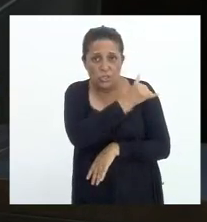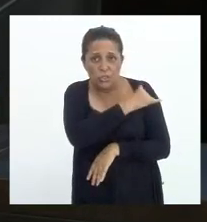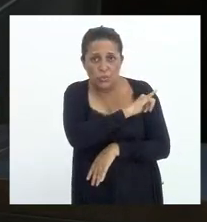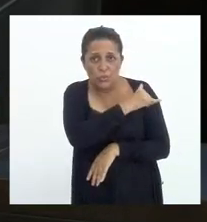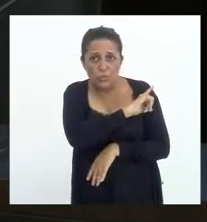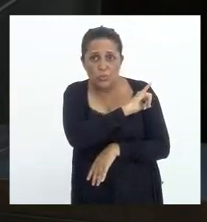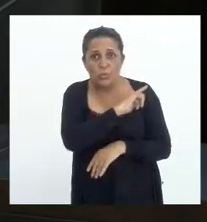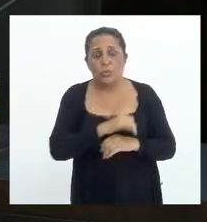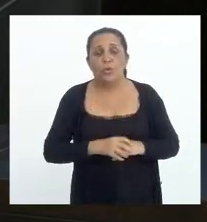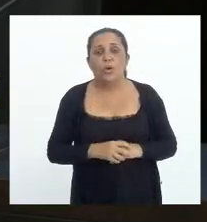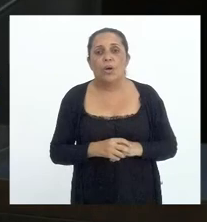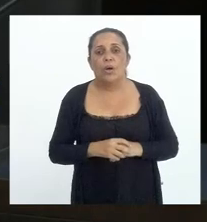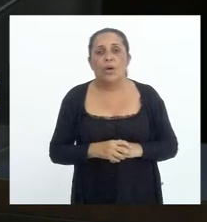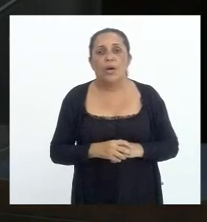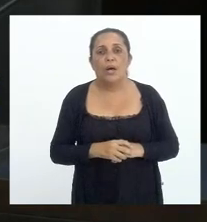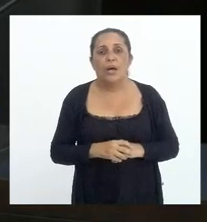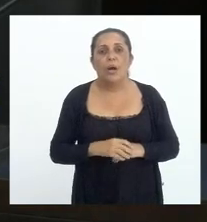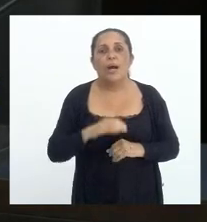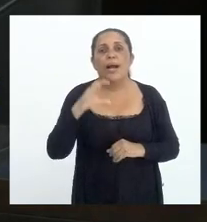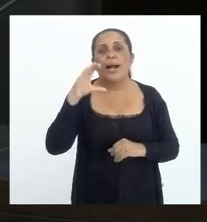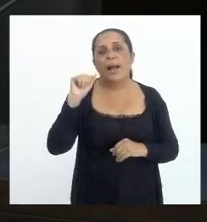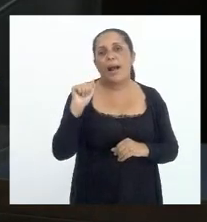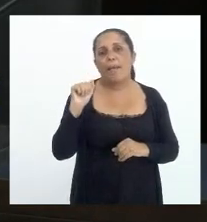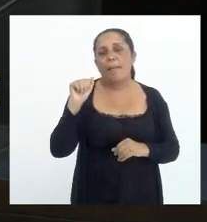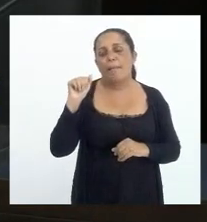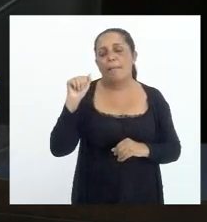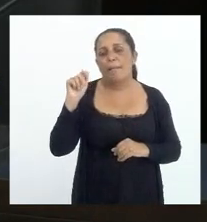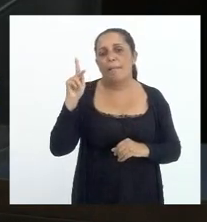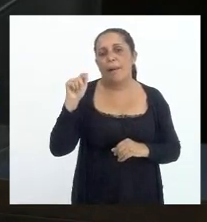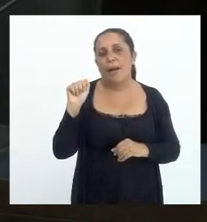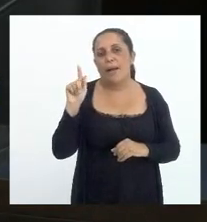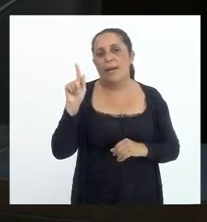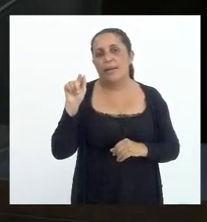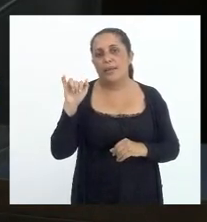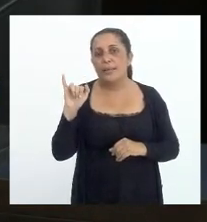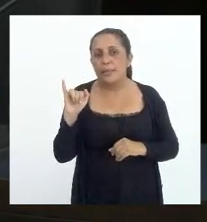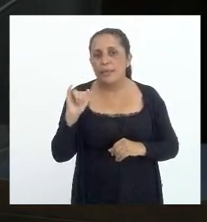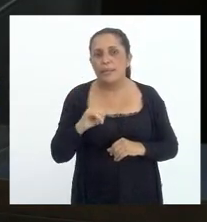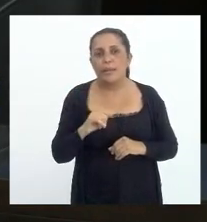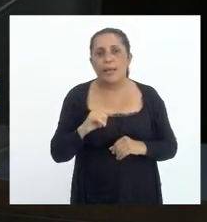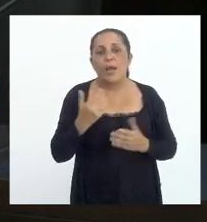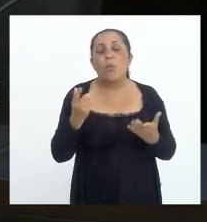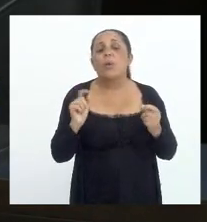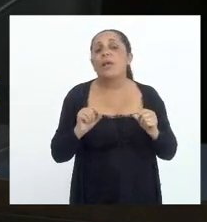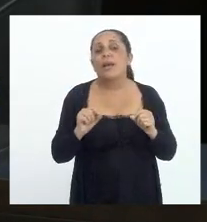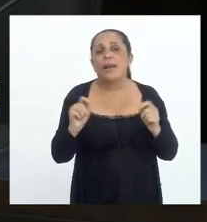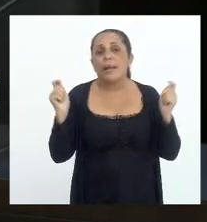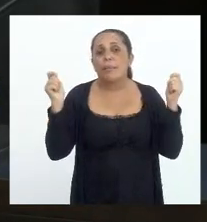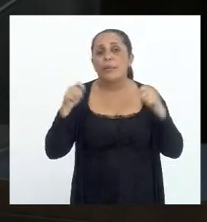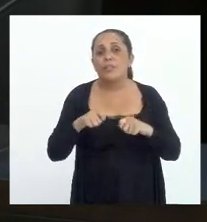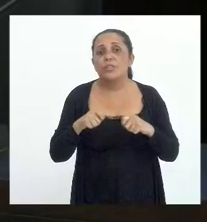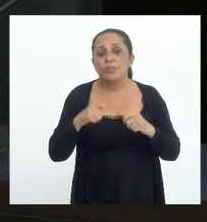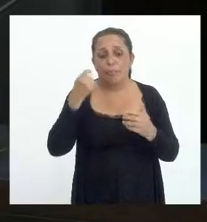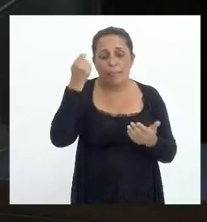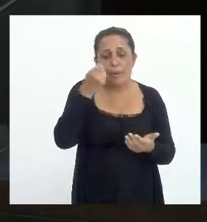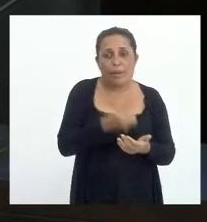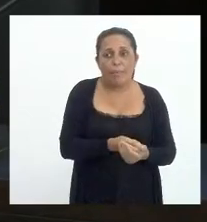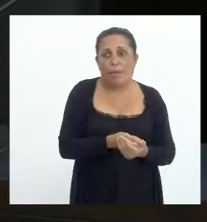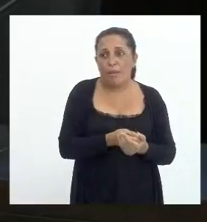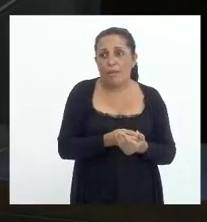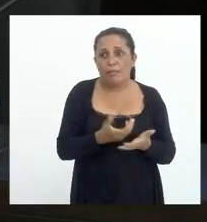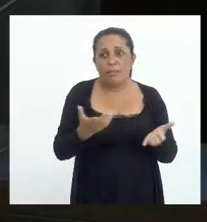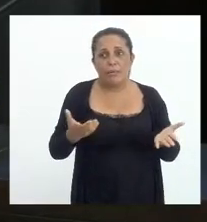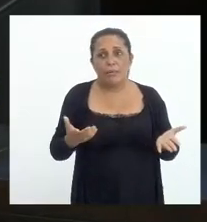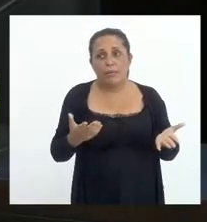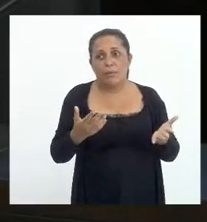Não, a sua CAPAG, que é a capacidade de pagamento medido pelo coisa, ela é praticamente, ela está nós estamos